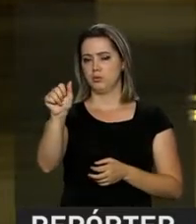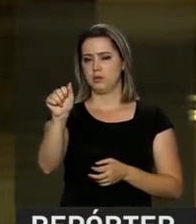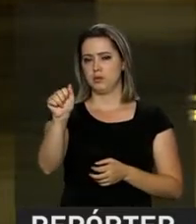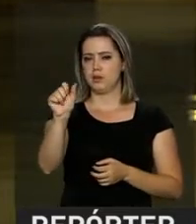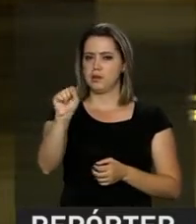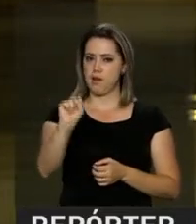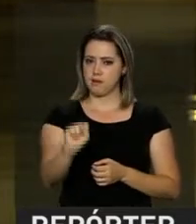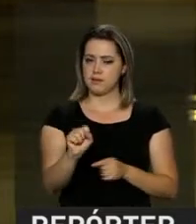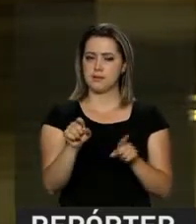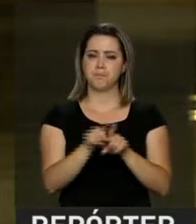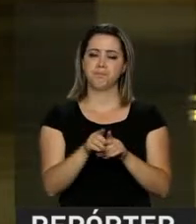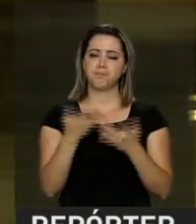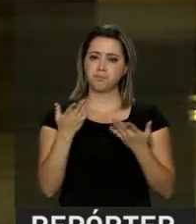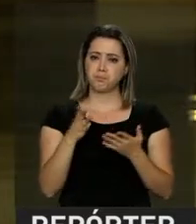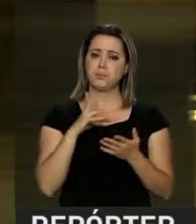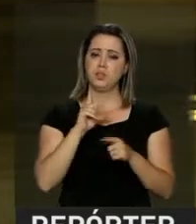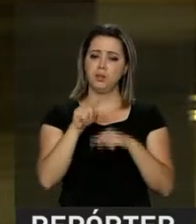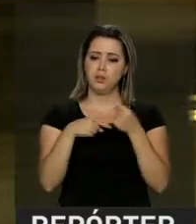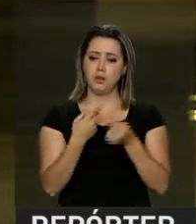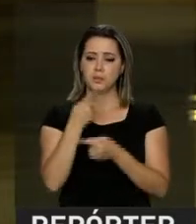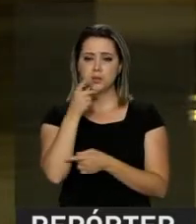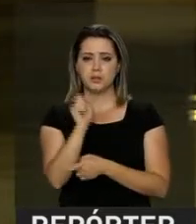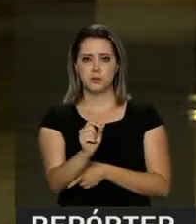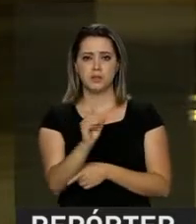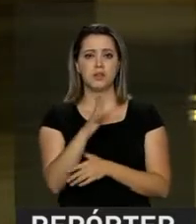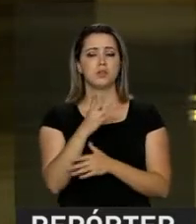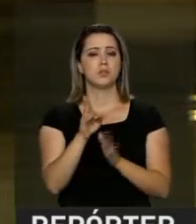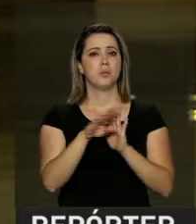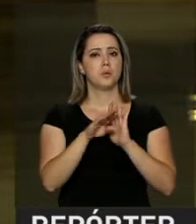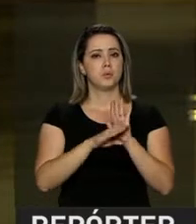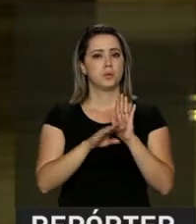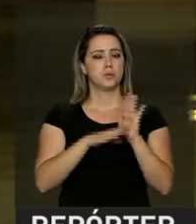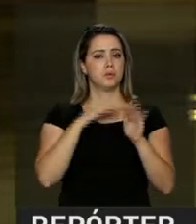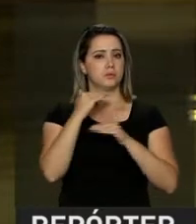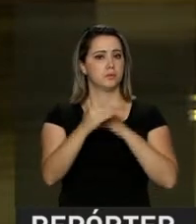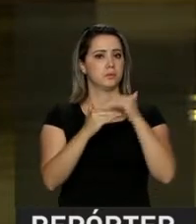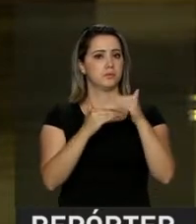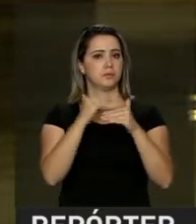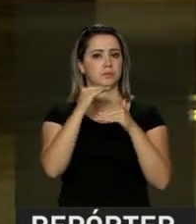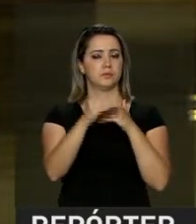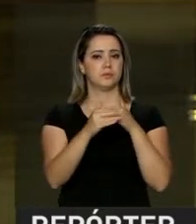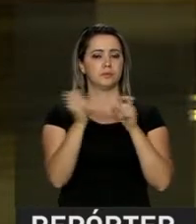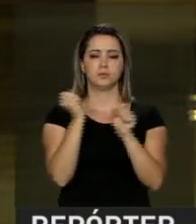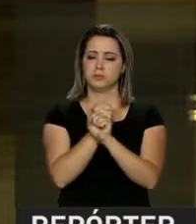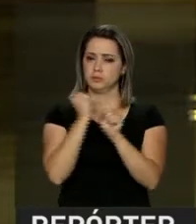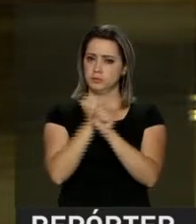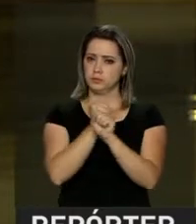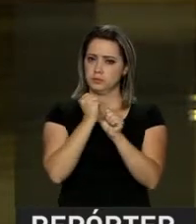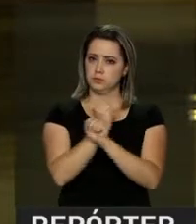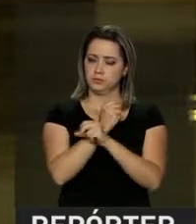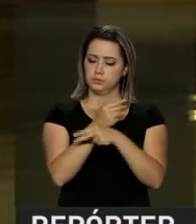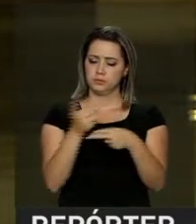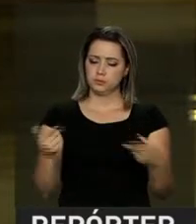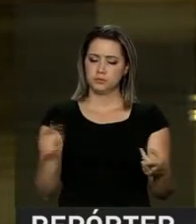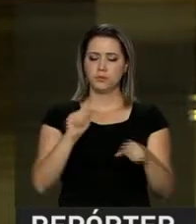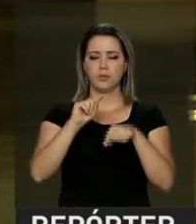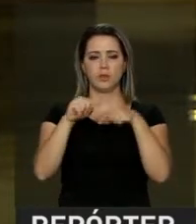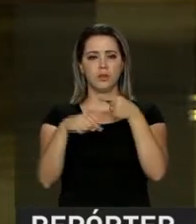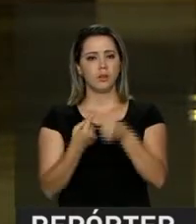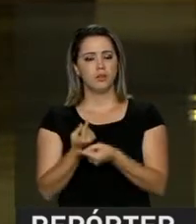vai tratar com os russos sobre o projeto crescer da área de infra estrutura no dia seguinte o presidente